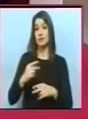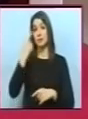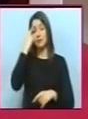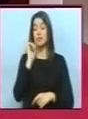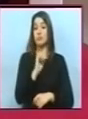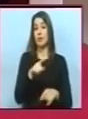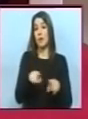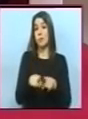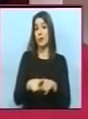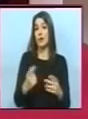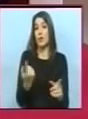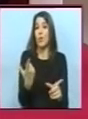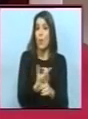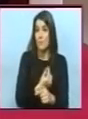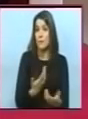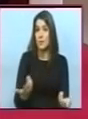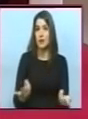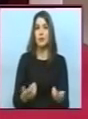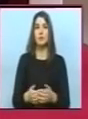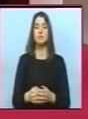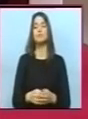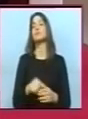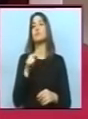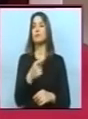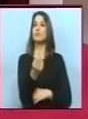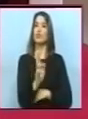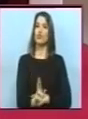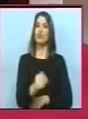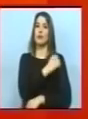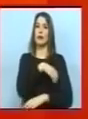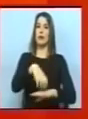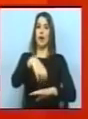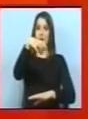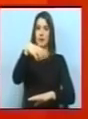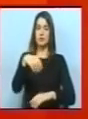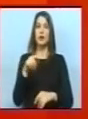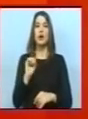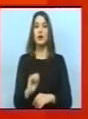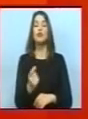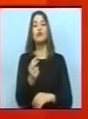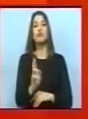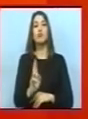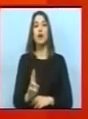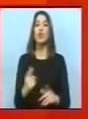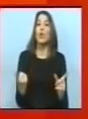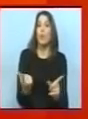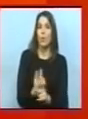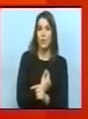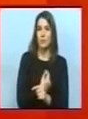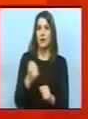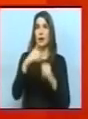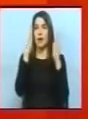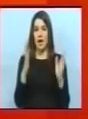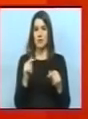a título gratuito, mas é uma aquisição. E, portanto, esse valor patrimonial tributário é o valor da aquisição do bem, em